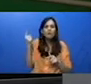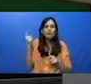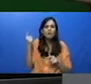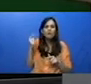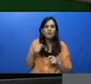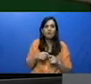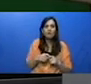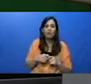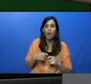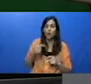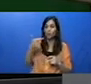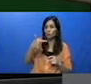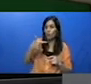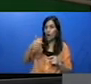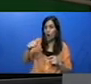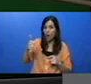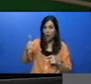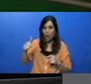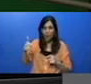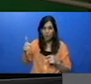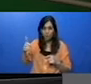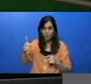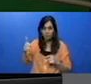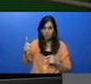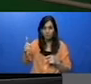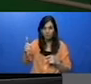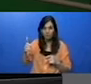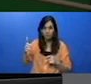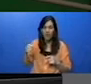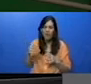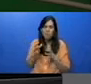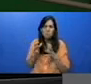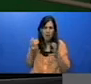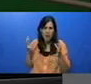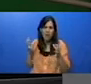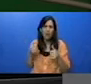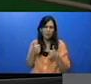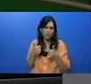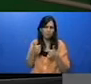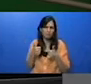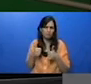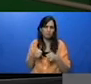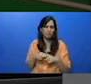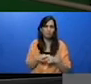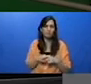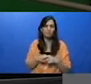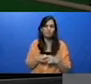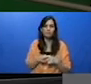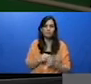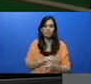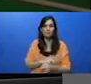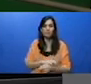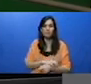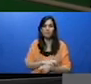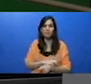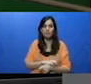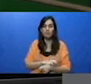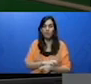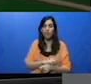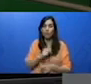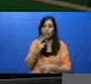olha. 211, realmente o Edgar compôs o maior número que ele poderia compor com 2,